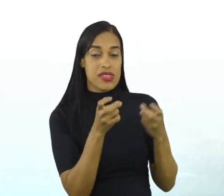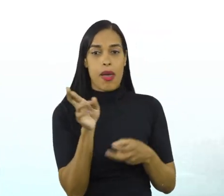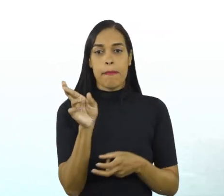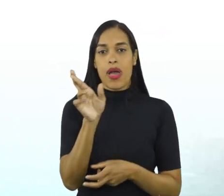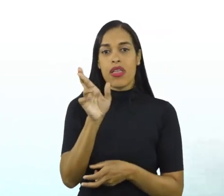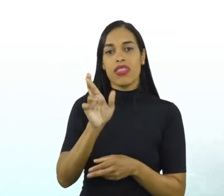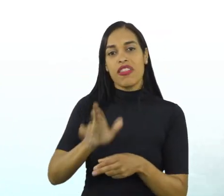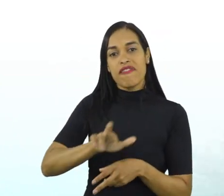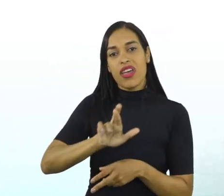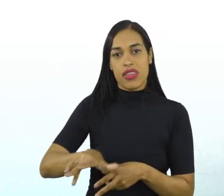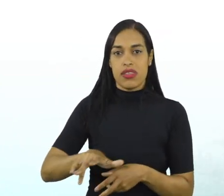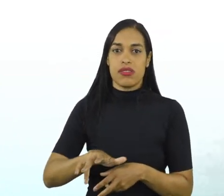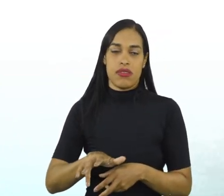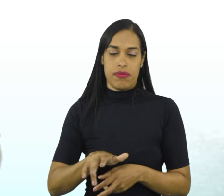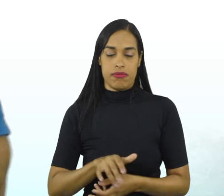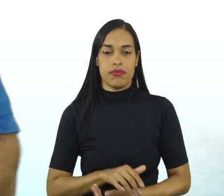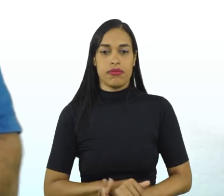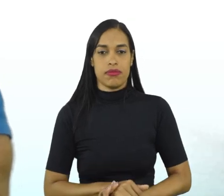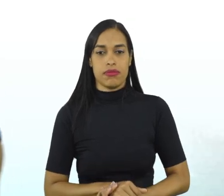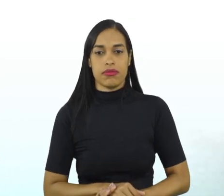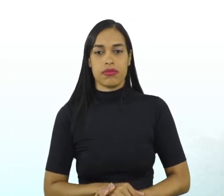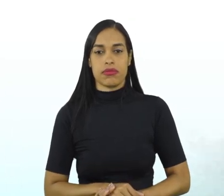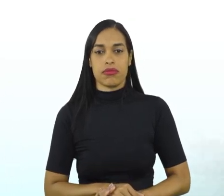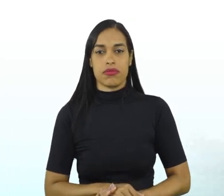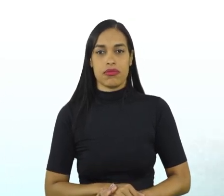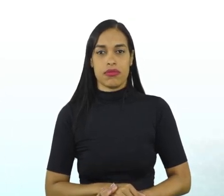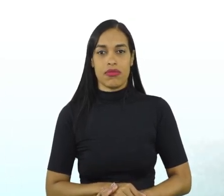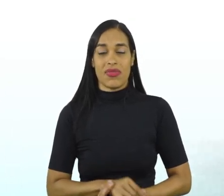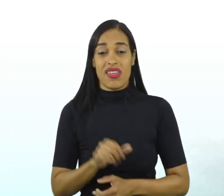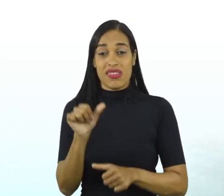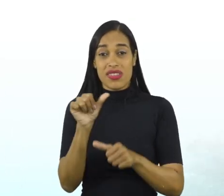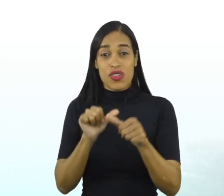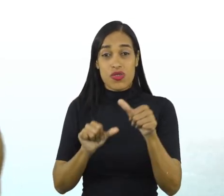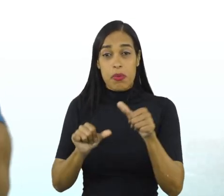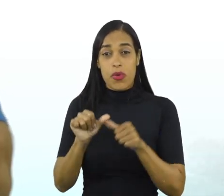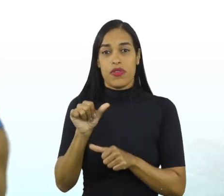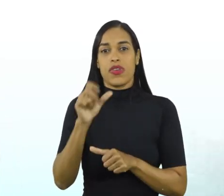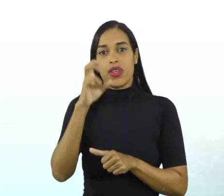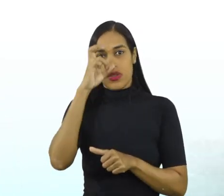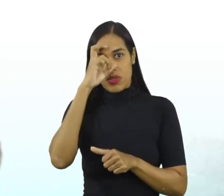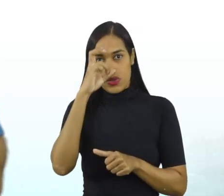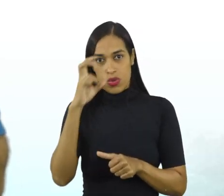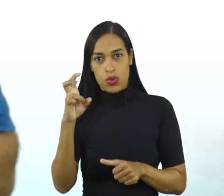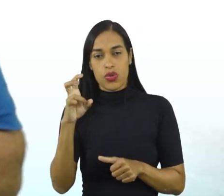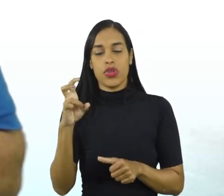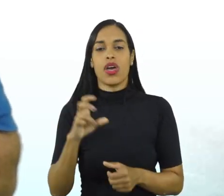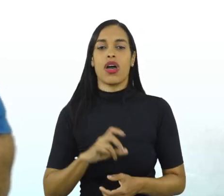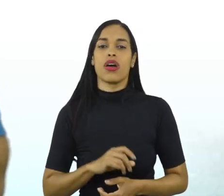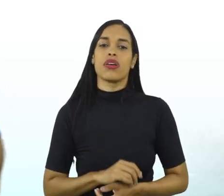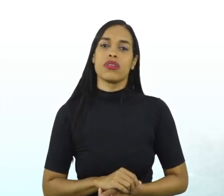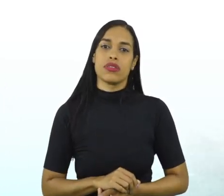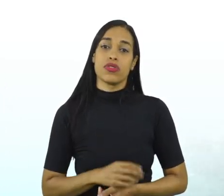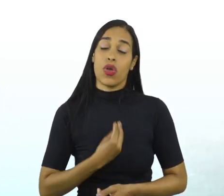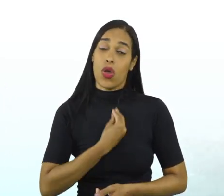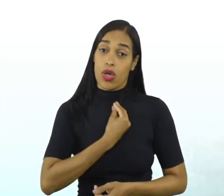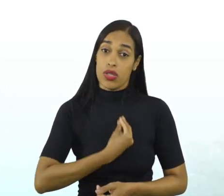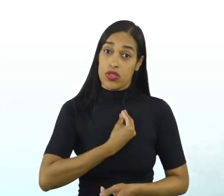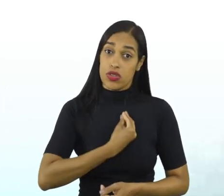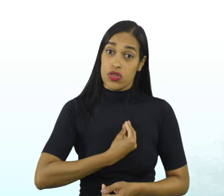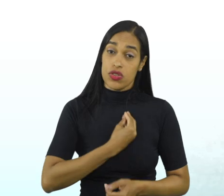uma certa diferença. Certo? Então, ó, essas modificações são naturais. E outra coisa, o que não